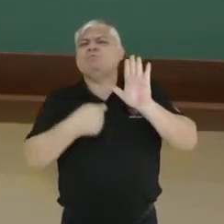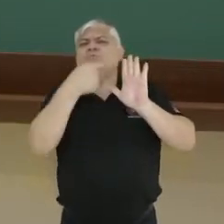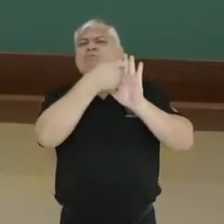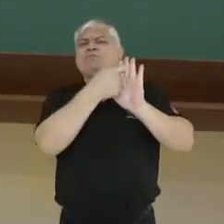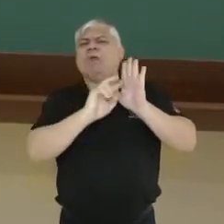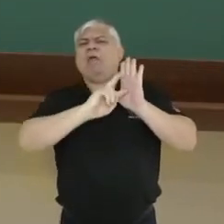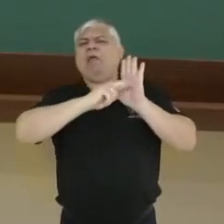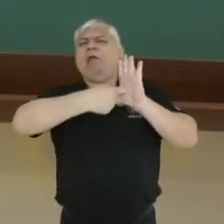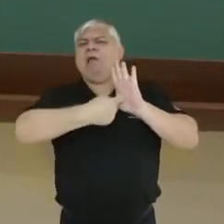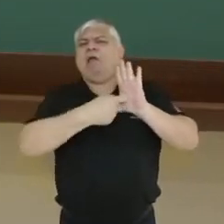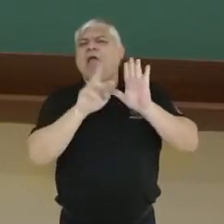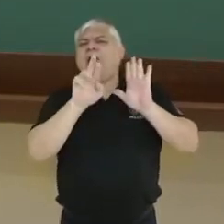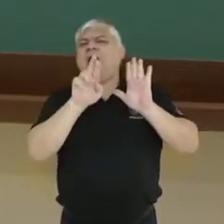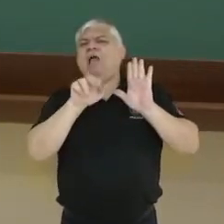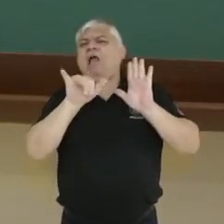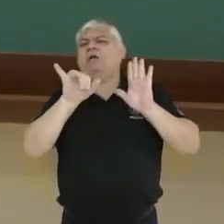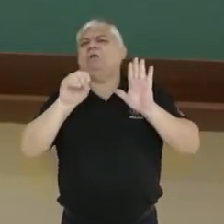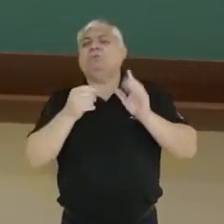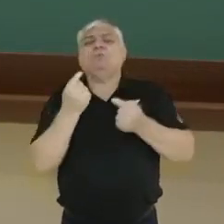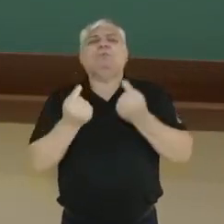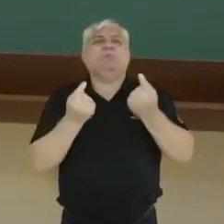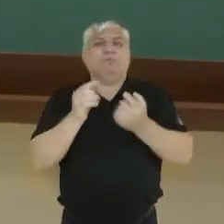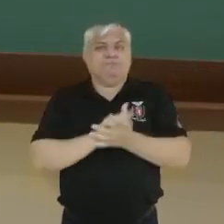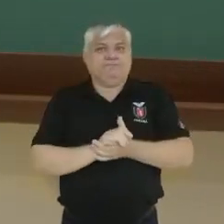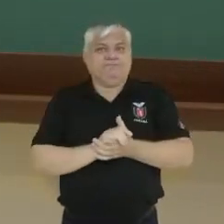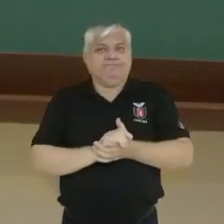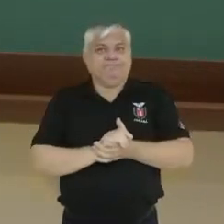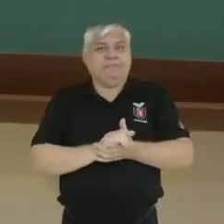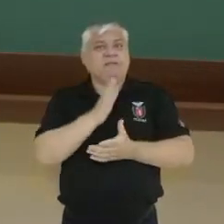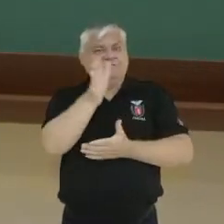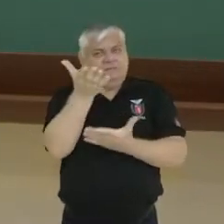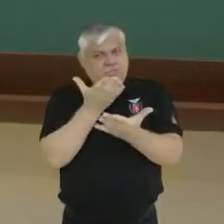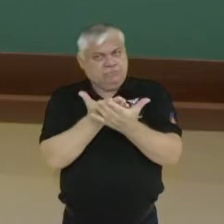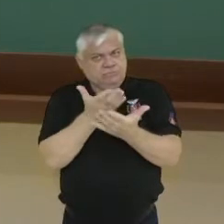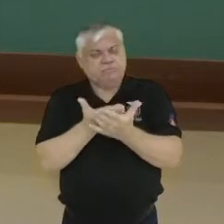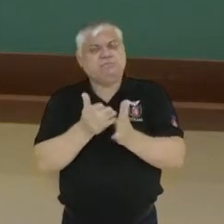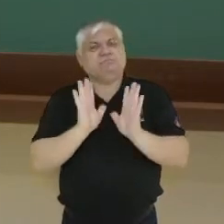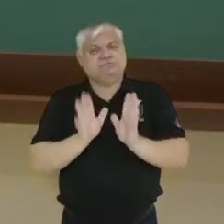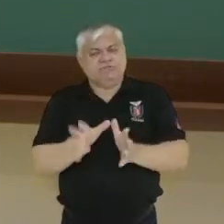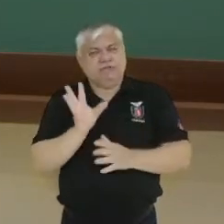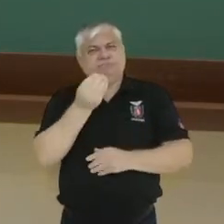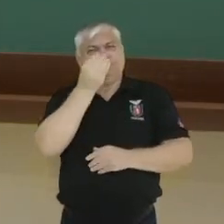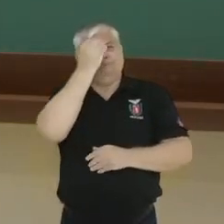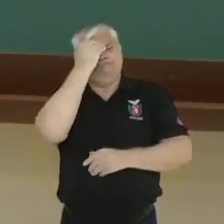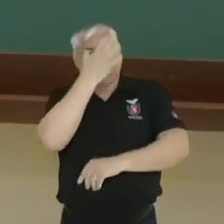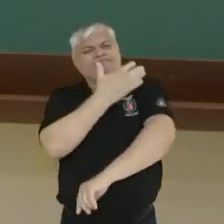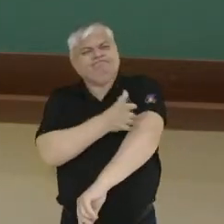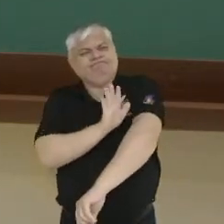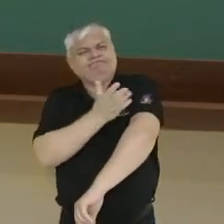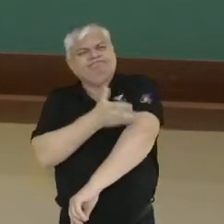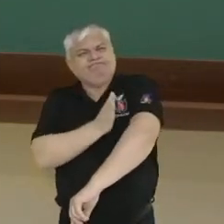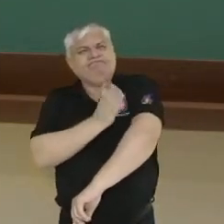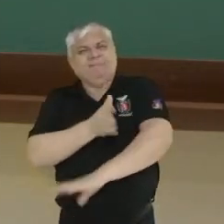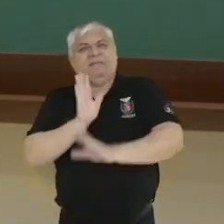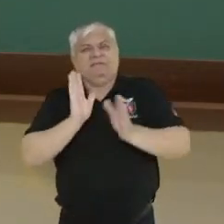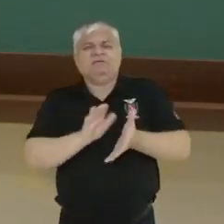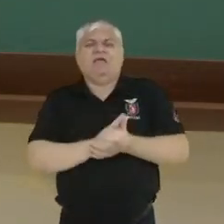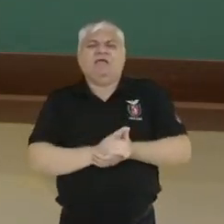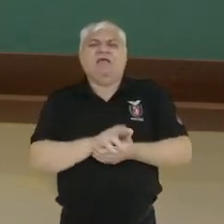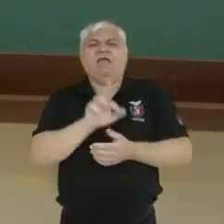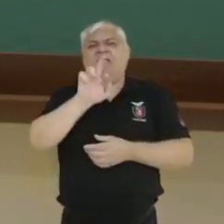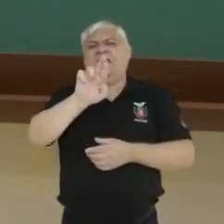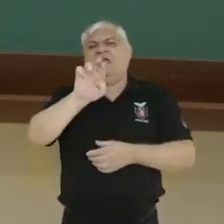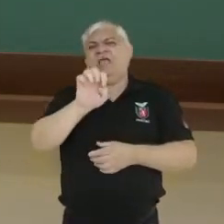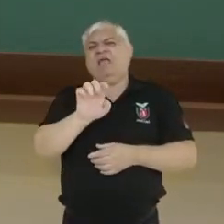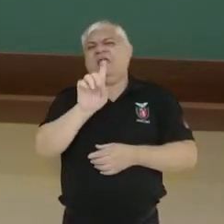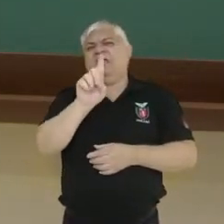raio? Por exemplo, aquele mais atento, que já estudou, já treinou exercício, vai dizer, na reduzida é muito fácil,